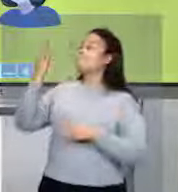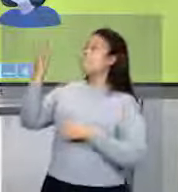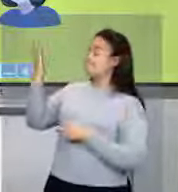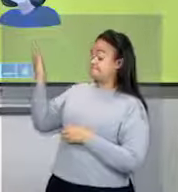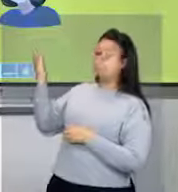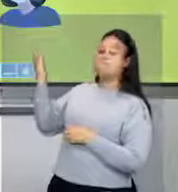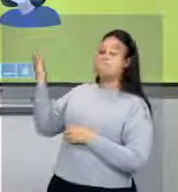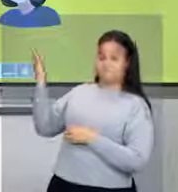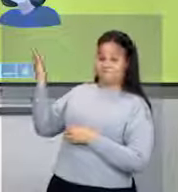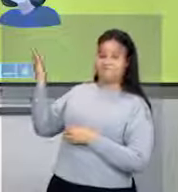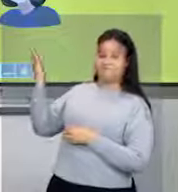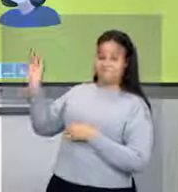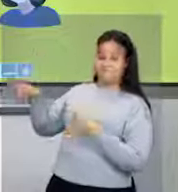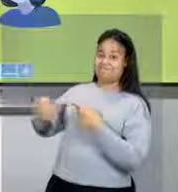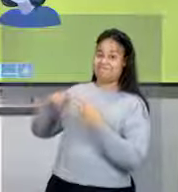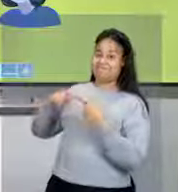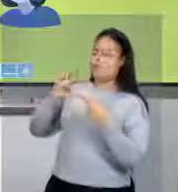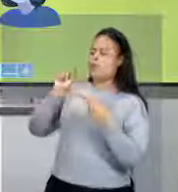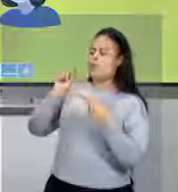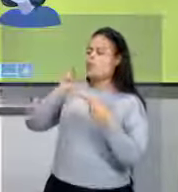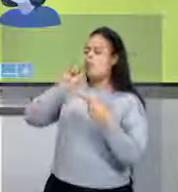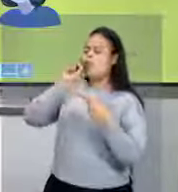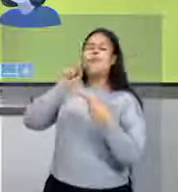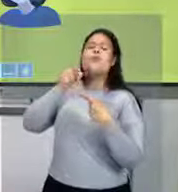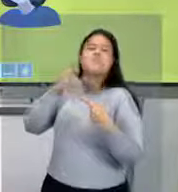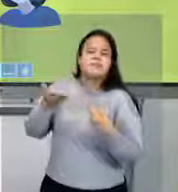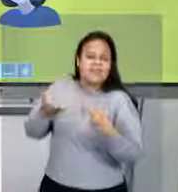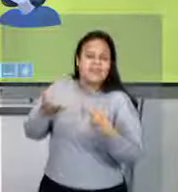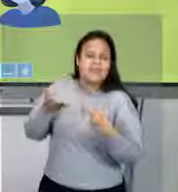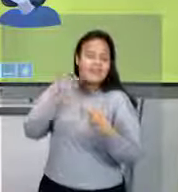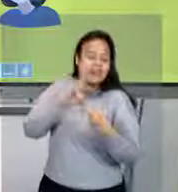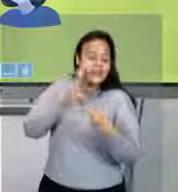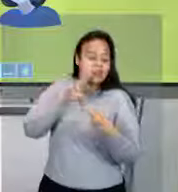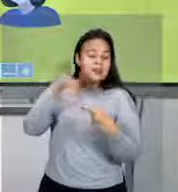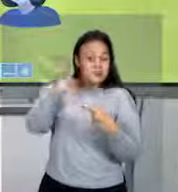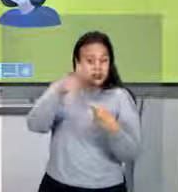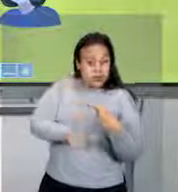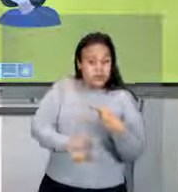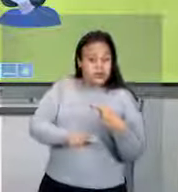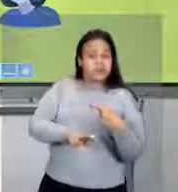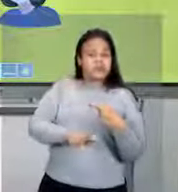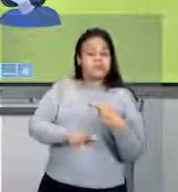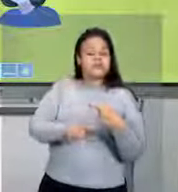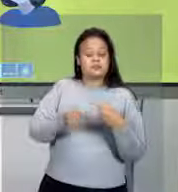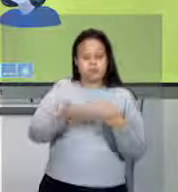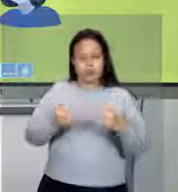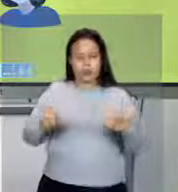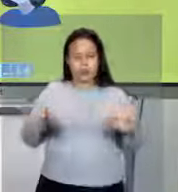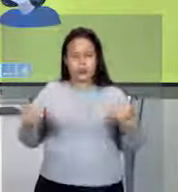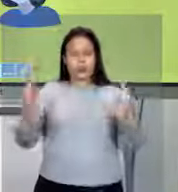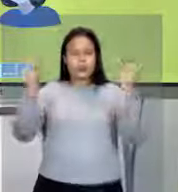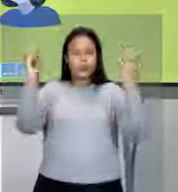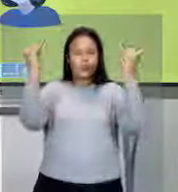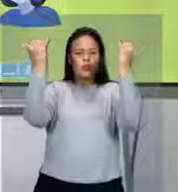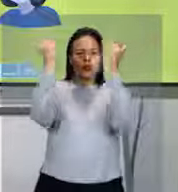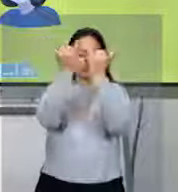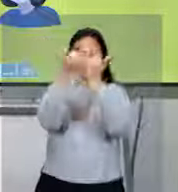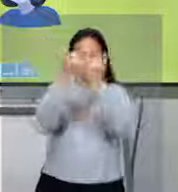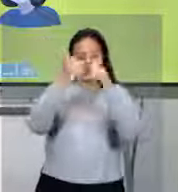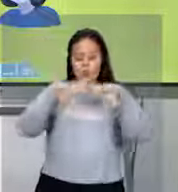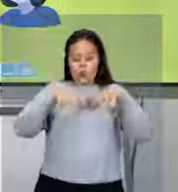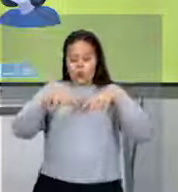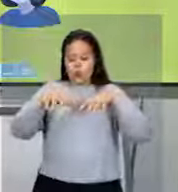corrente elétrica. O que é corrente elétrica? Lembrando a definição, corrente elétrica é o